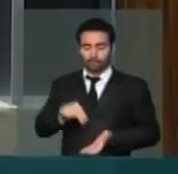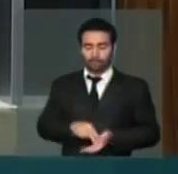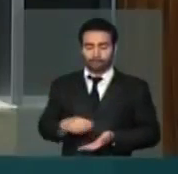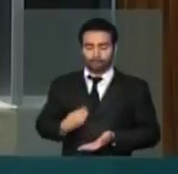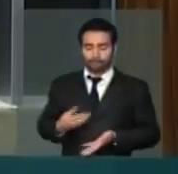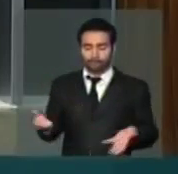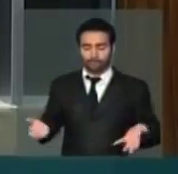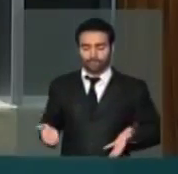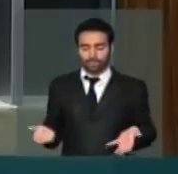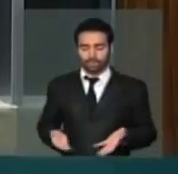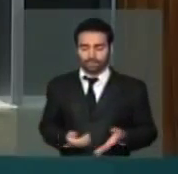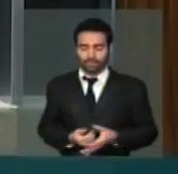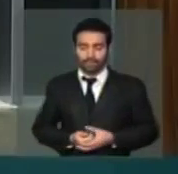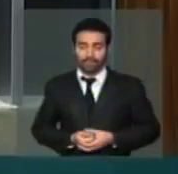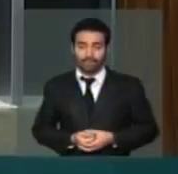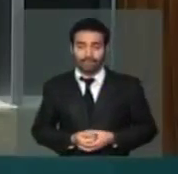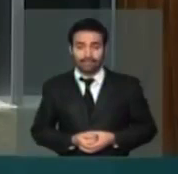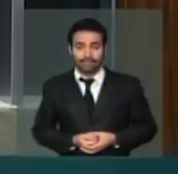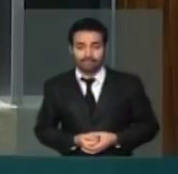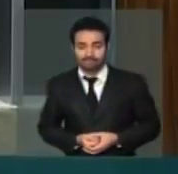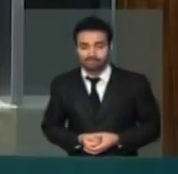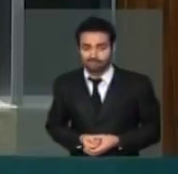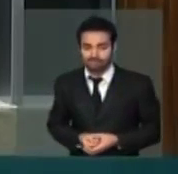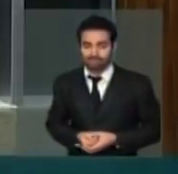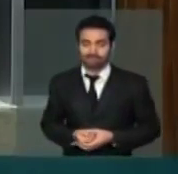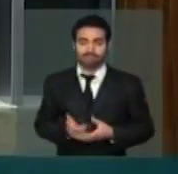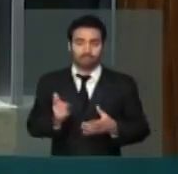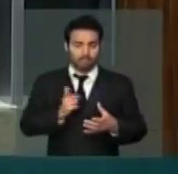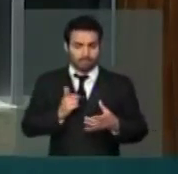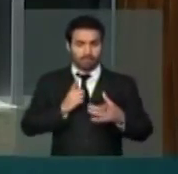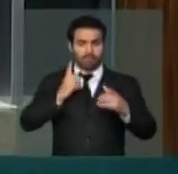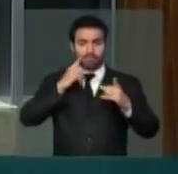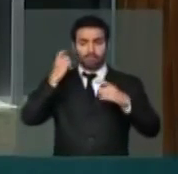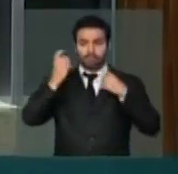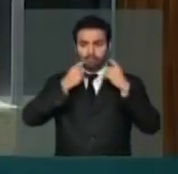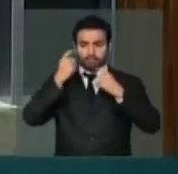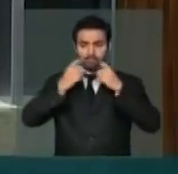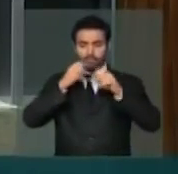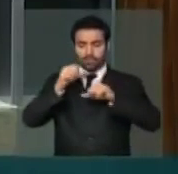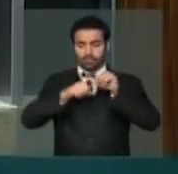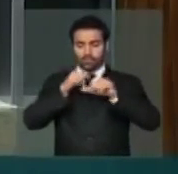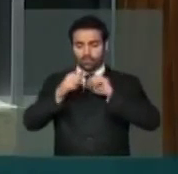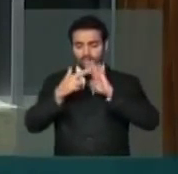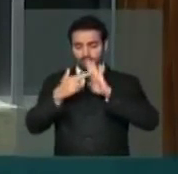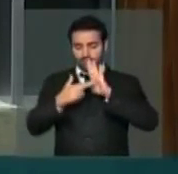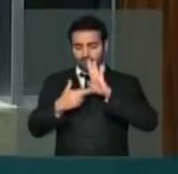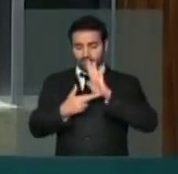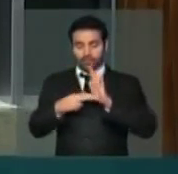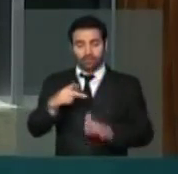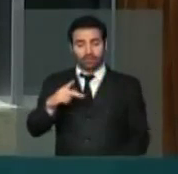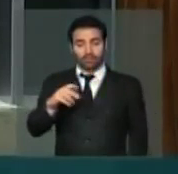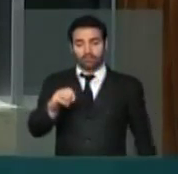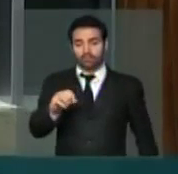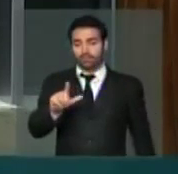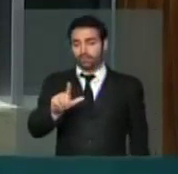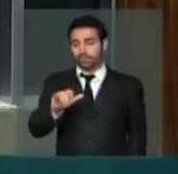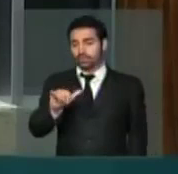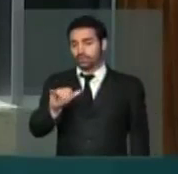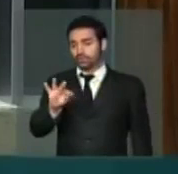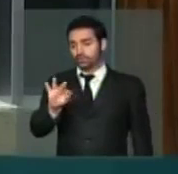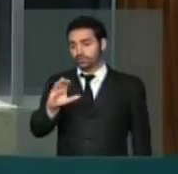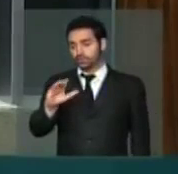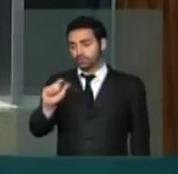nessa oportunidade muito preocupados com a nossa reforma política. Nosso partido, o